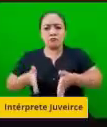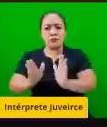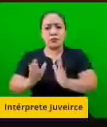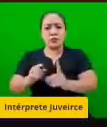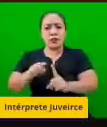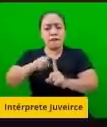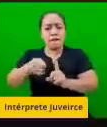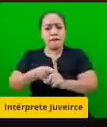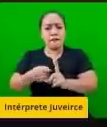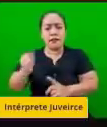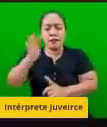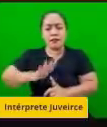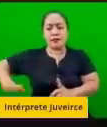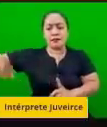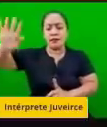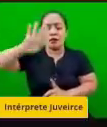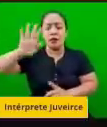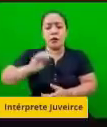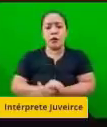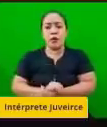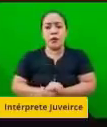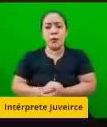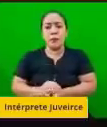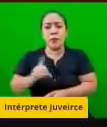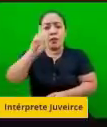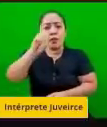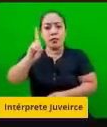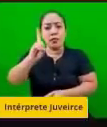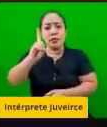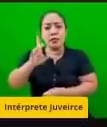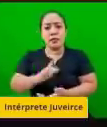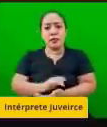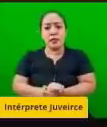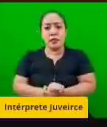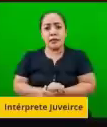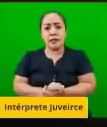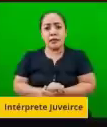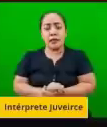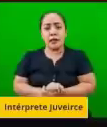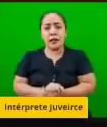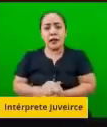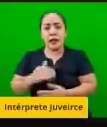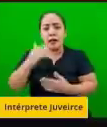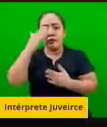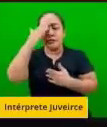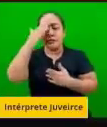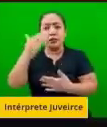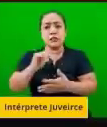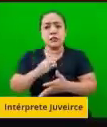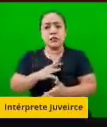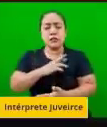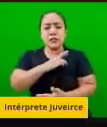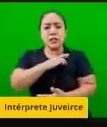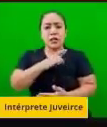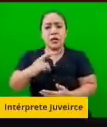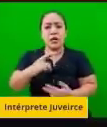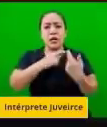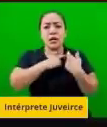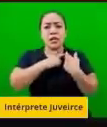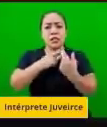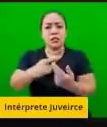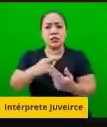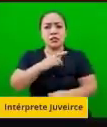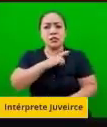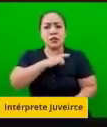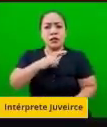D. A devoção religiosa em agradecimento pela saúde da criança ao centro